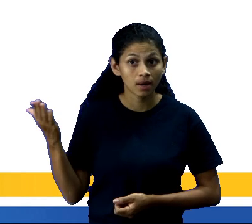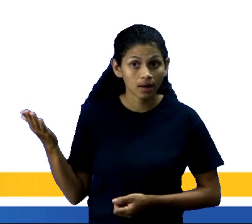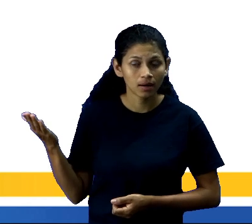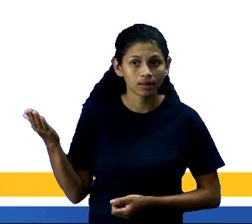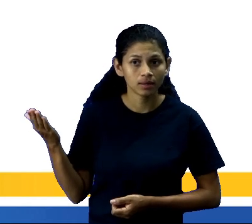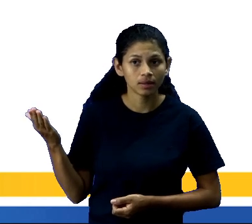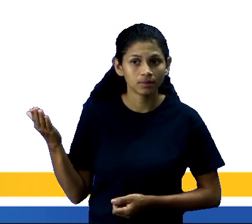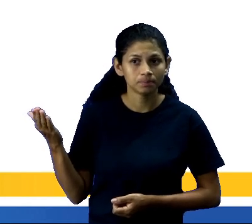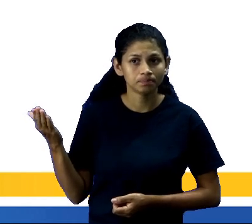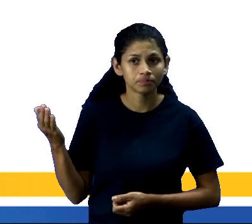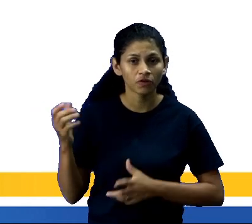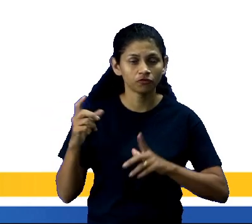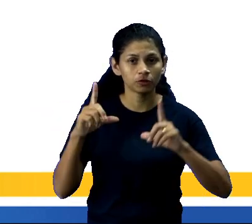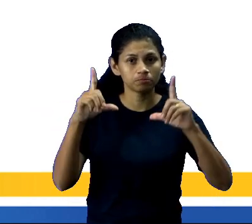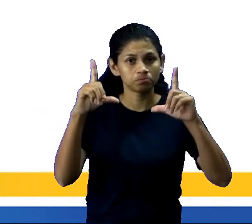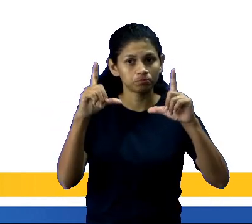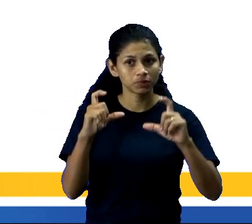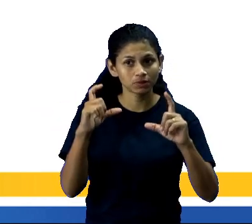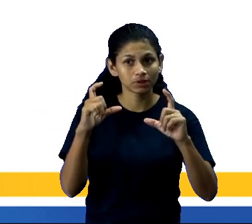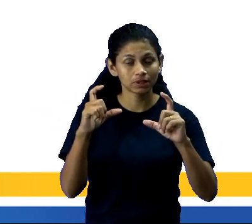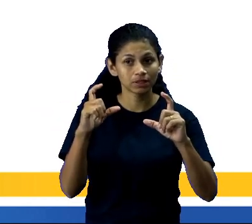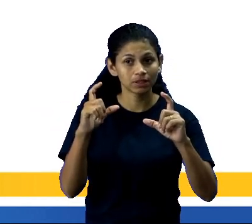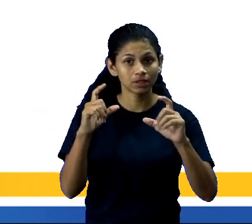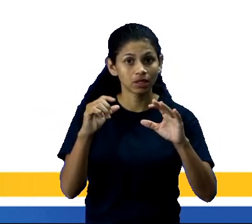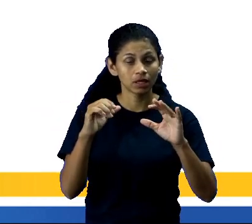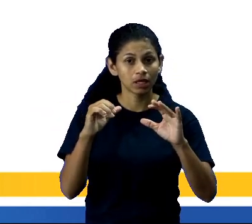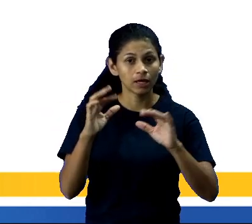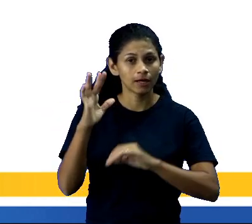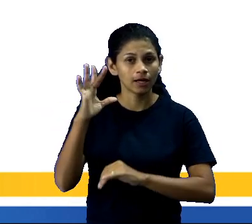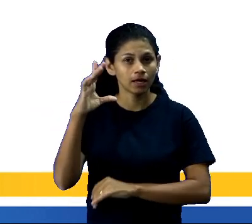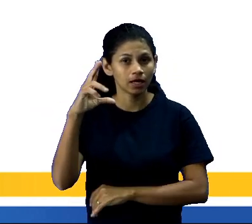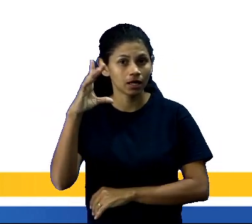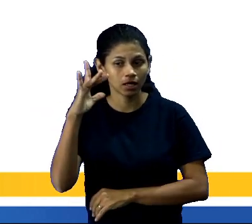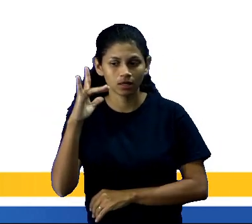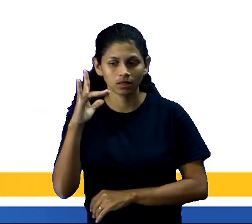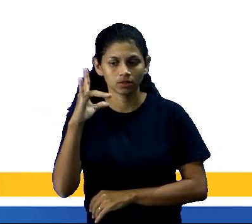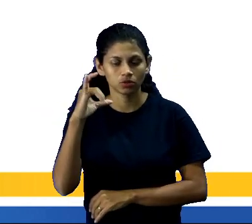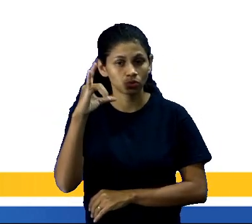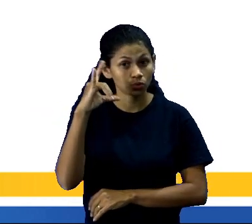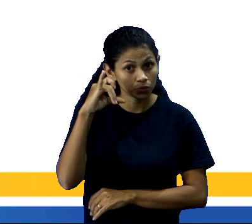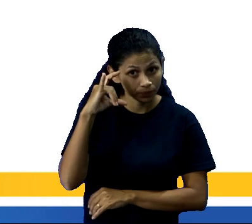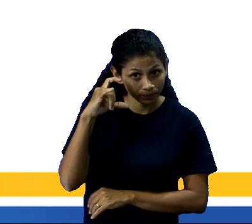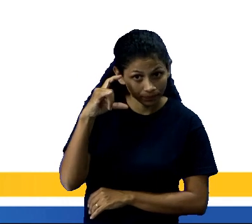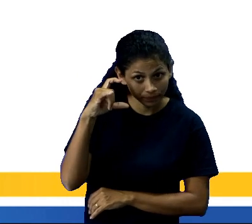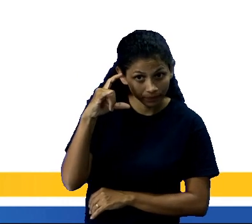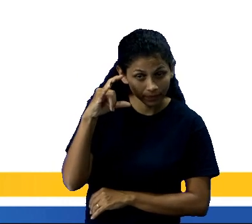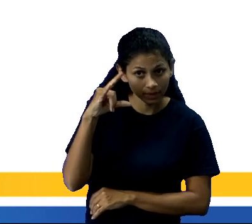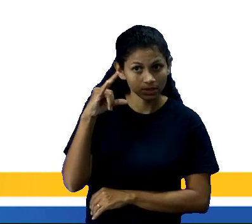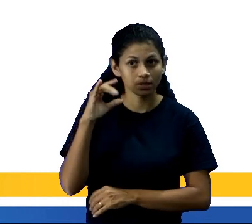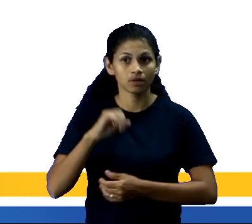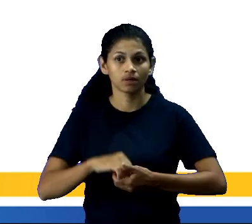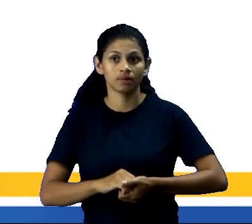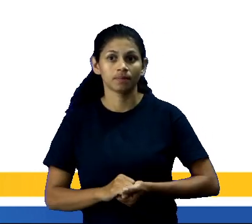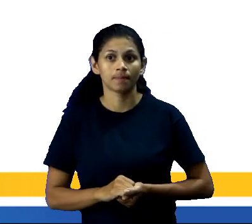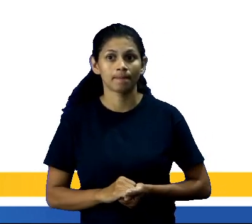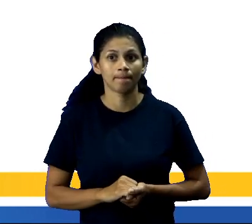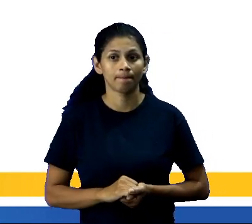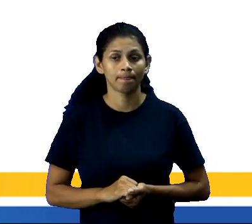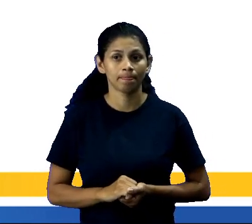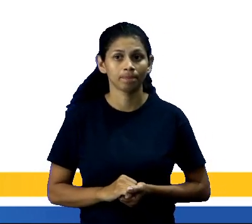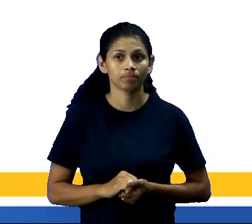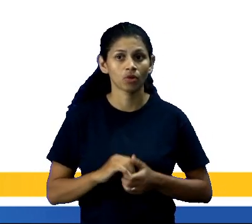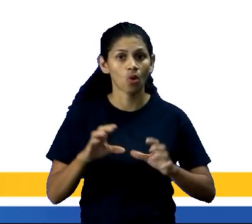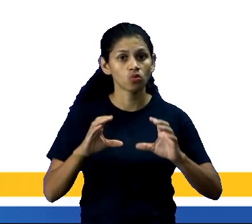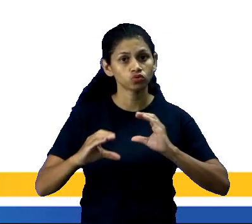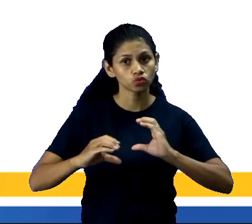para vocês, ela foi printada do Instagram, tá bom? Olha só os comentários das pessoas. Comentário de ordem estética sobre uma